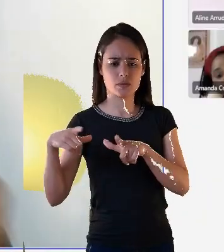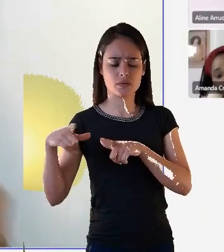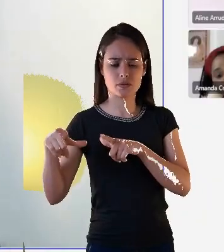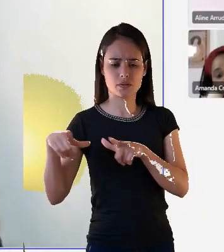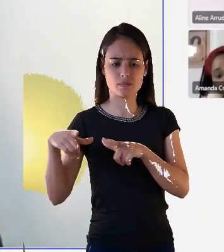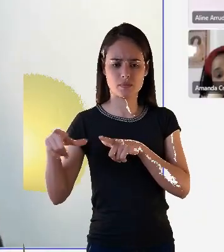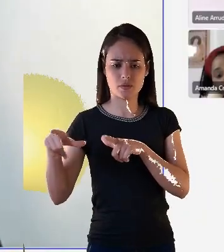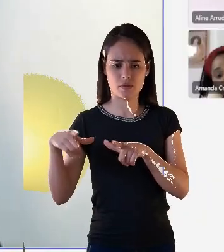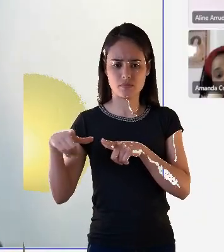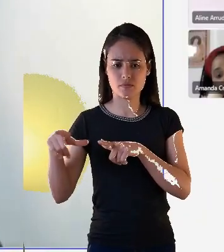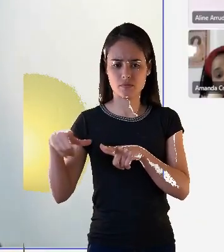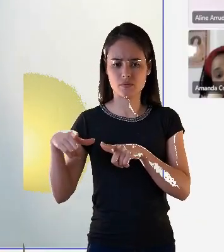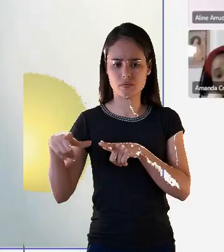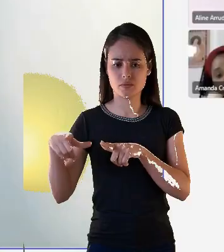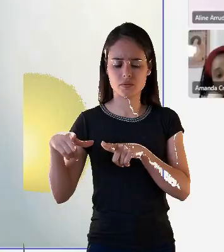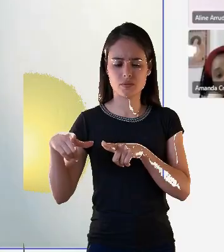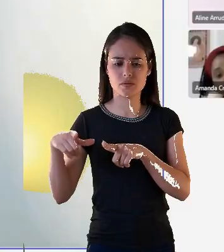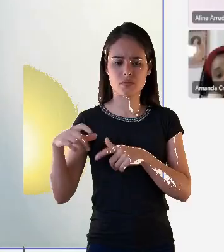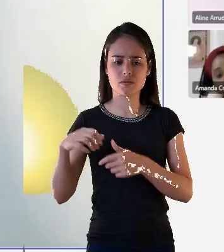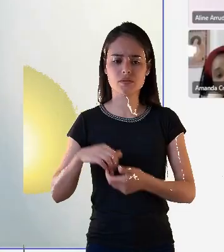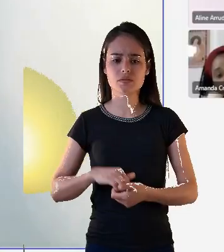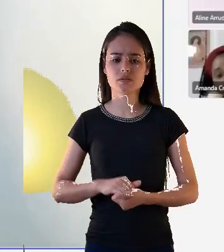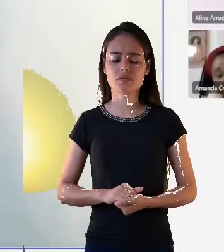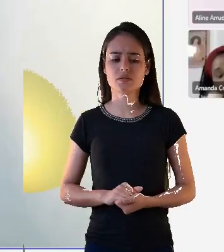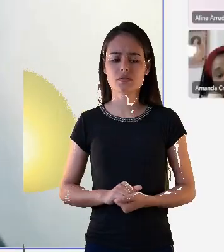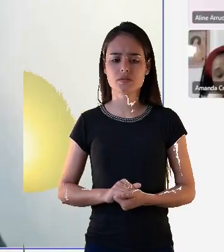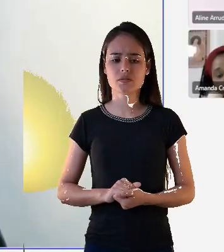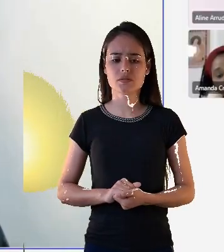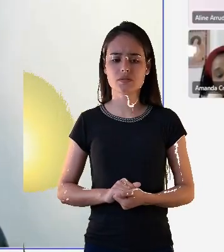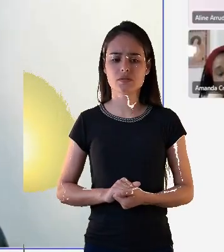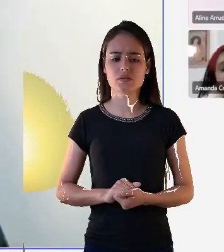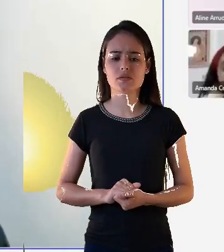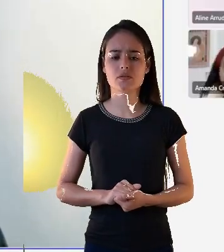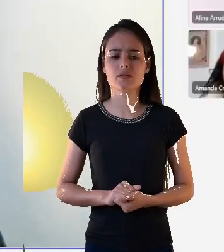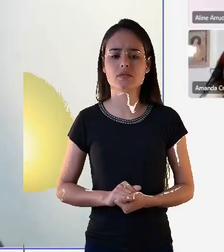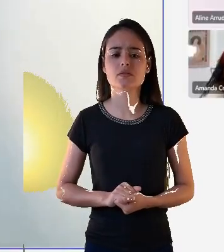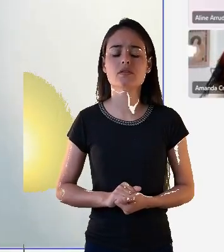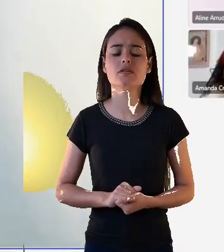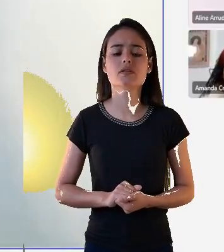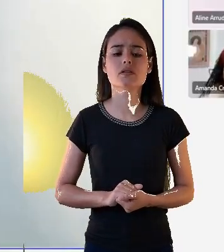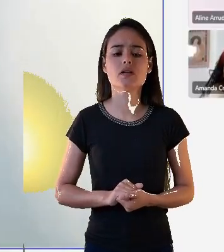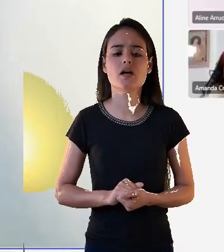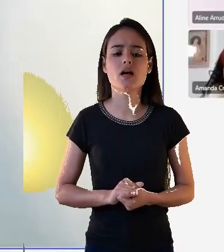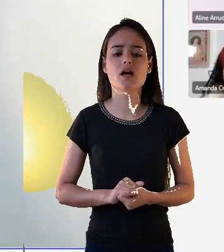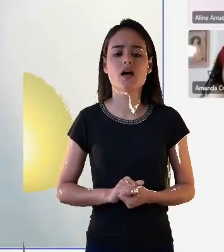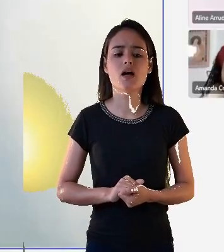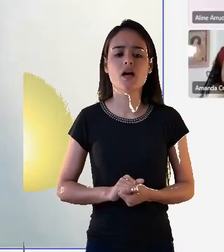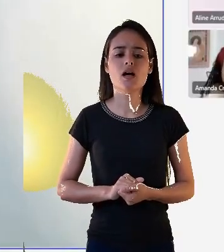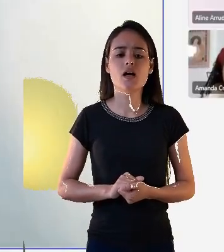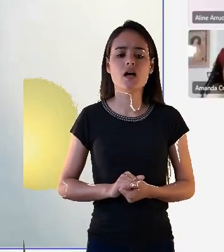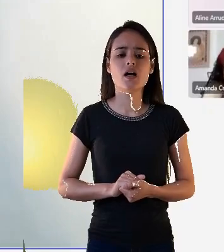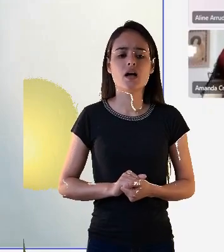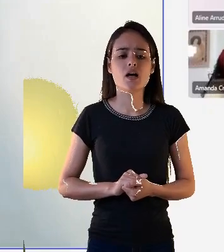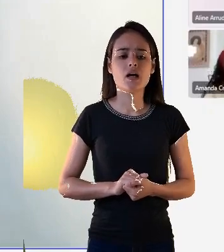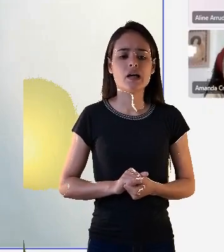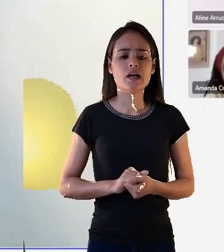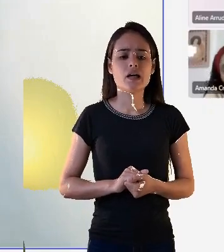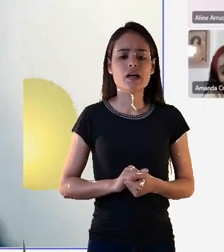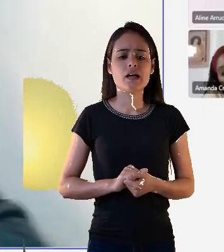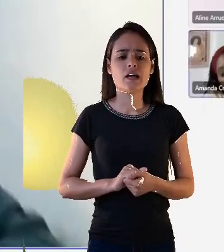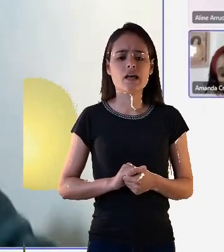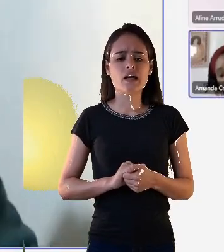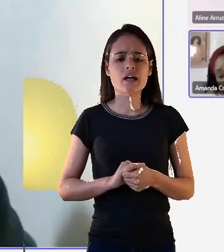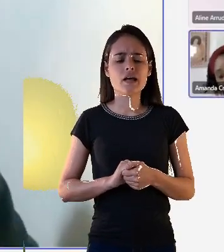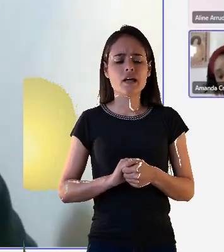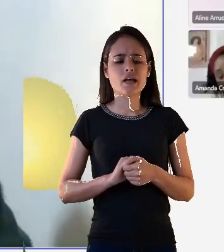que saneou uma questão social muito importante no Brasil. Muitos dos praças eram negros, né, inclusive, e tal. Ele